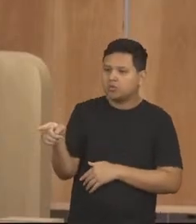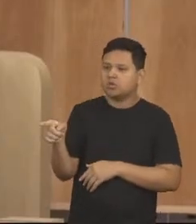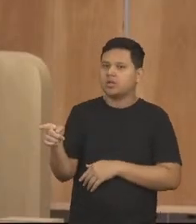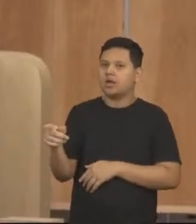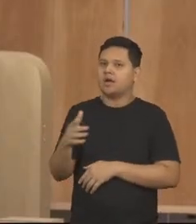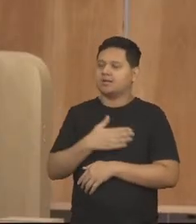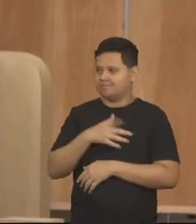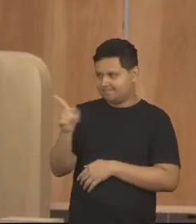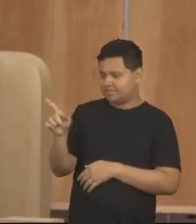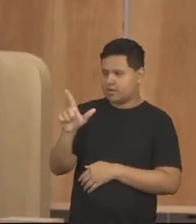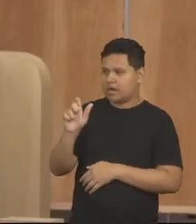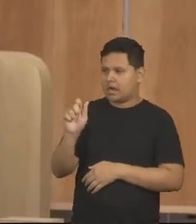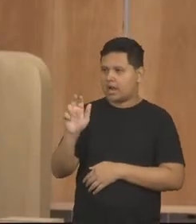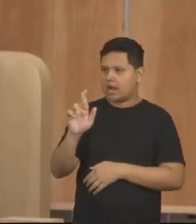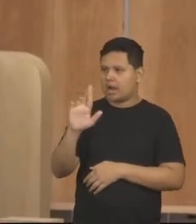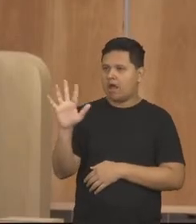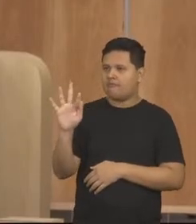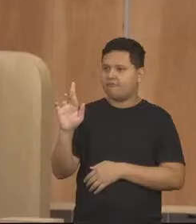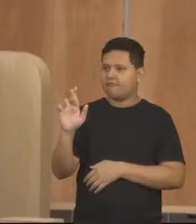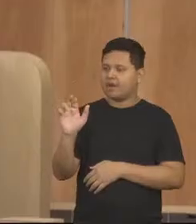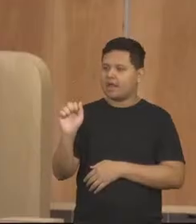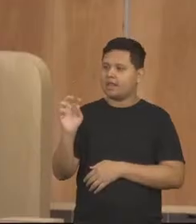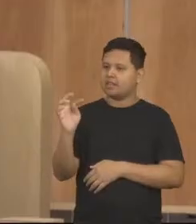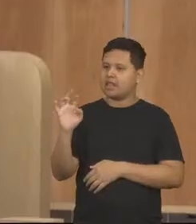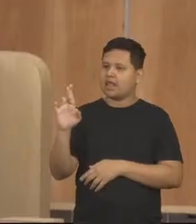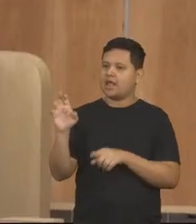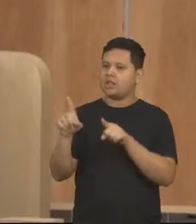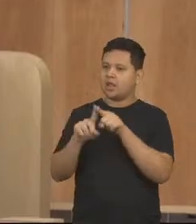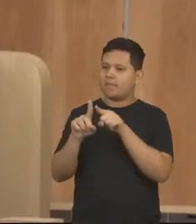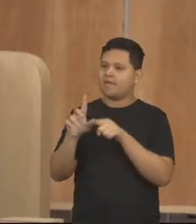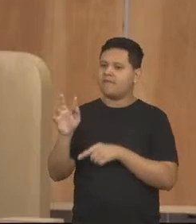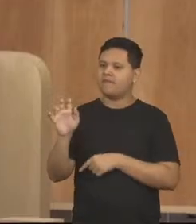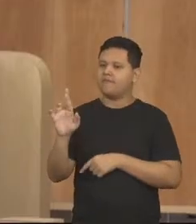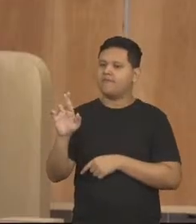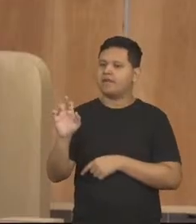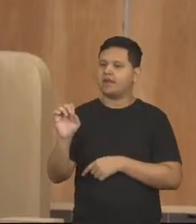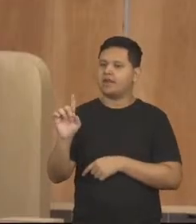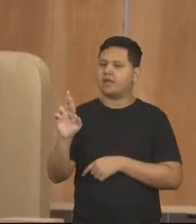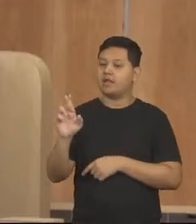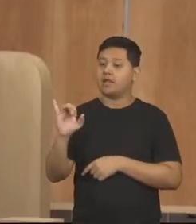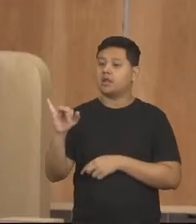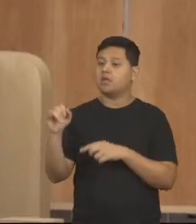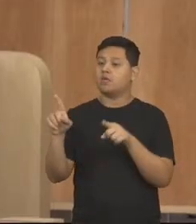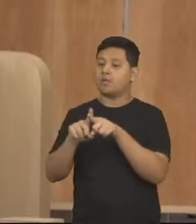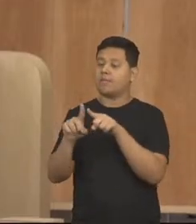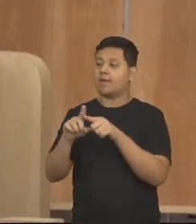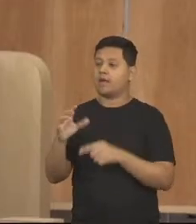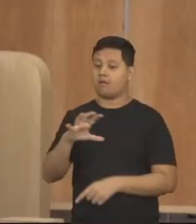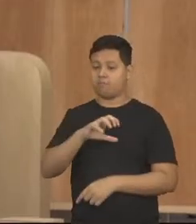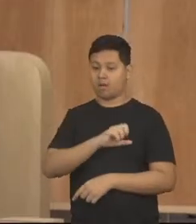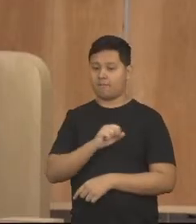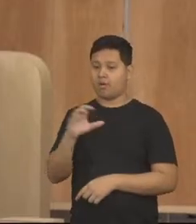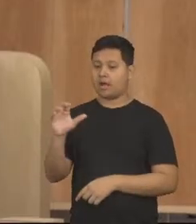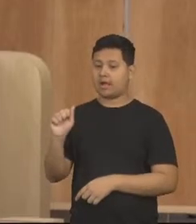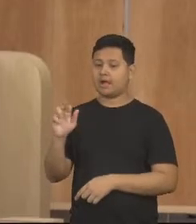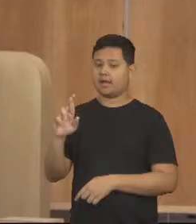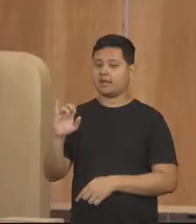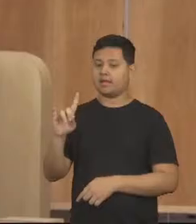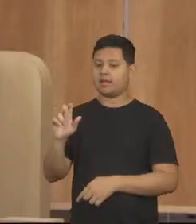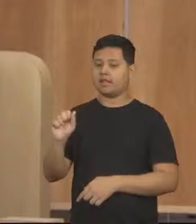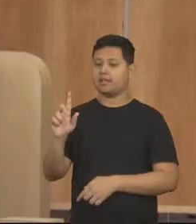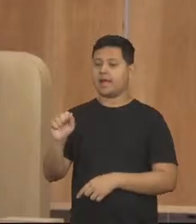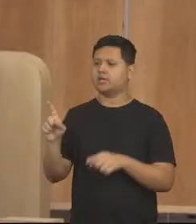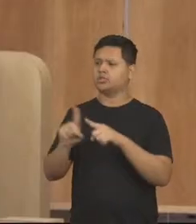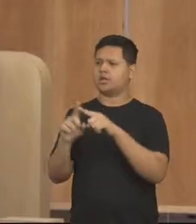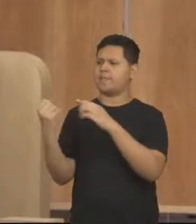do Lar Fraterno das Acácias, pessoal do Frederico Ozanam, pessoal do Amor e Caridade, também as entidades que trabalham